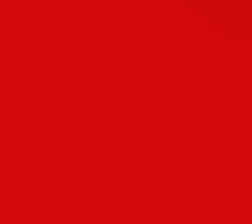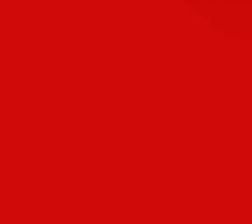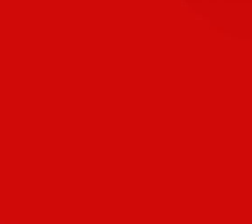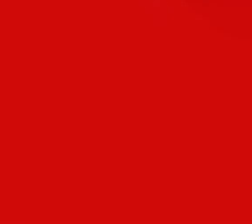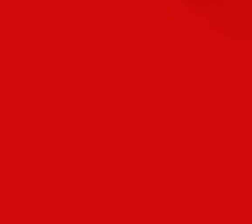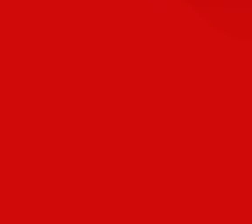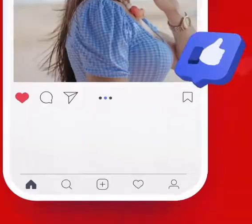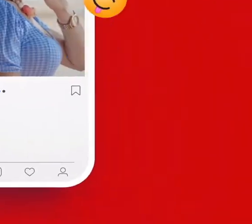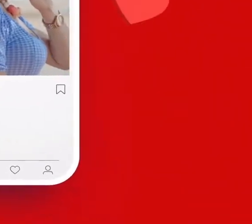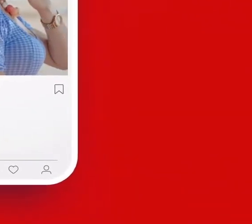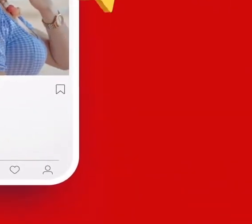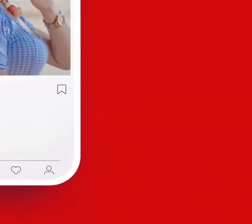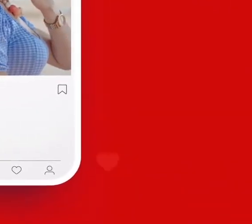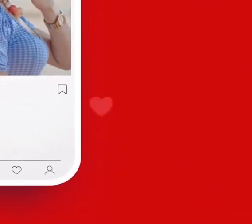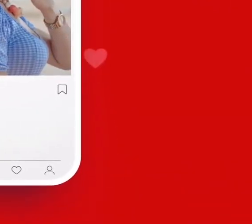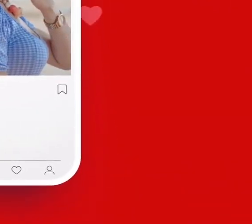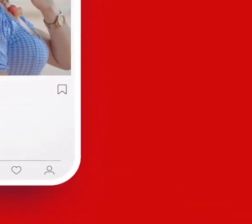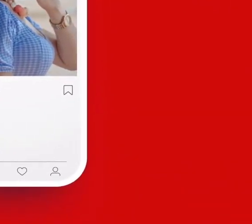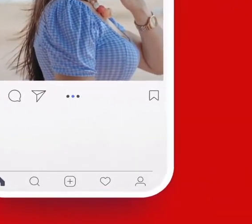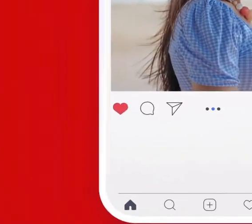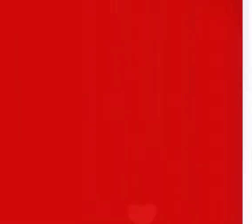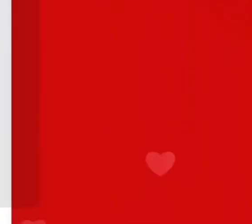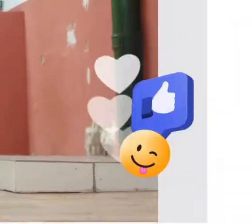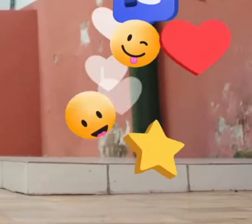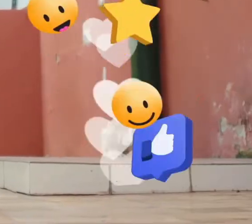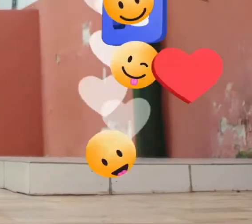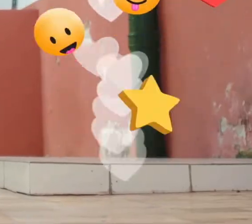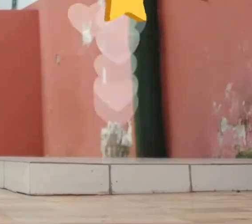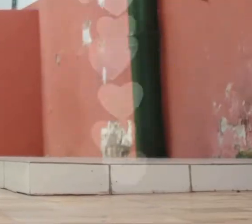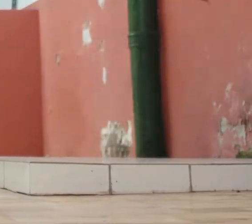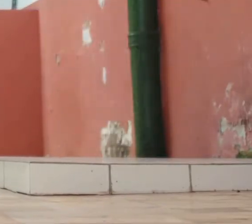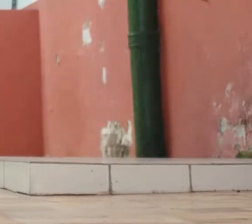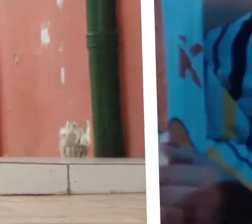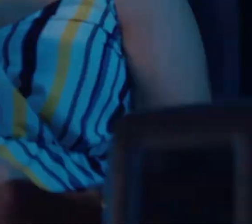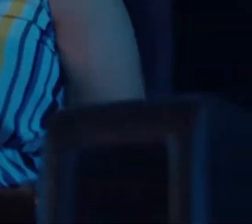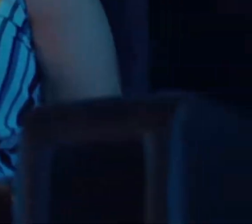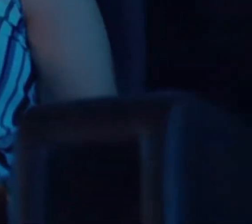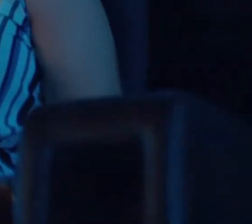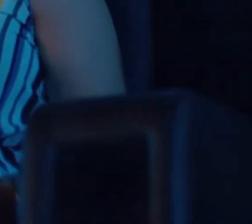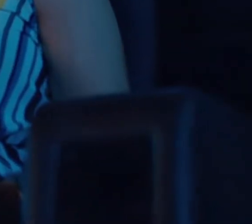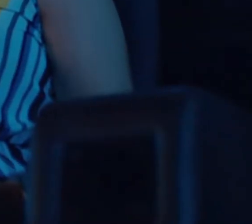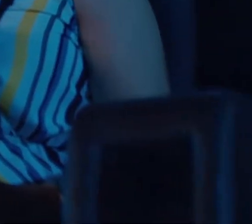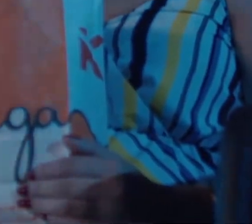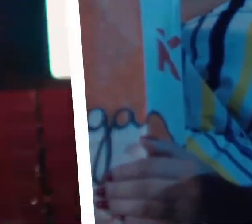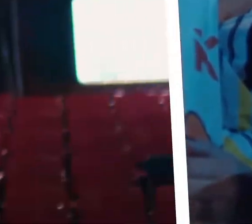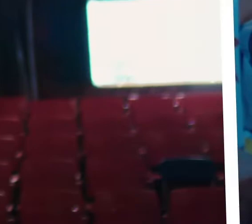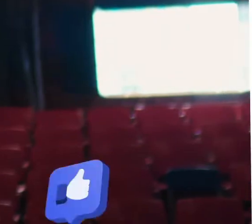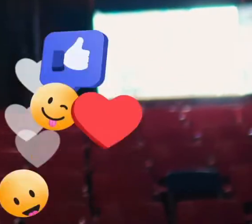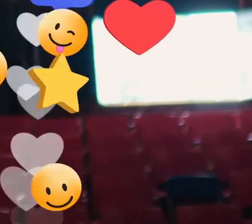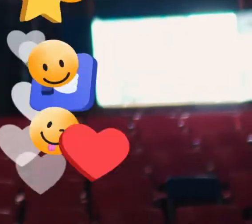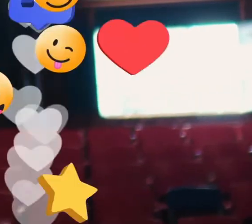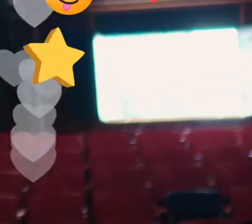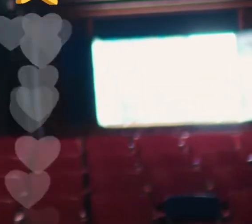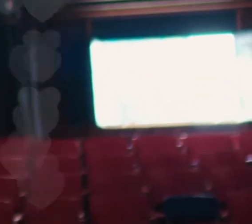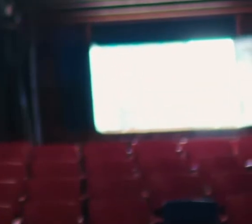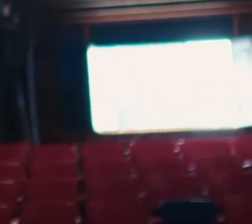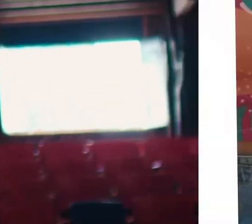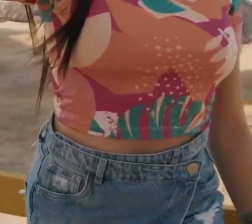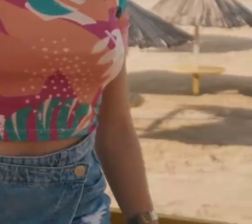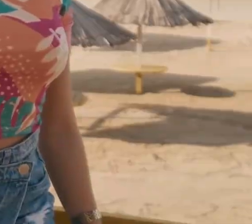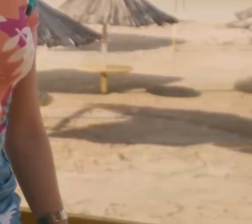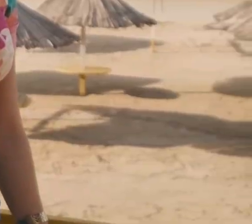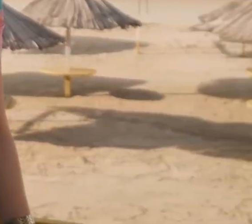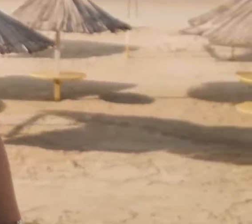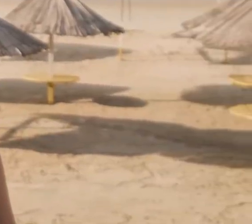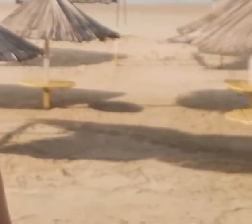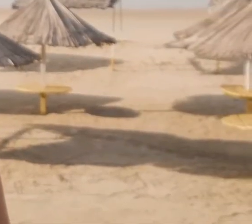e essa é a Bia essa também a Bia Bia curte dançar Bia adora cinema Via gosta de